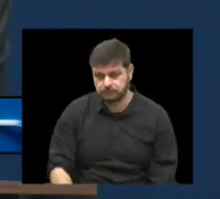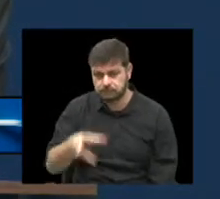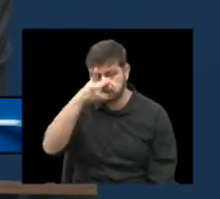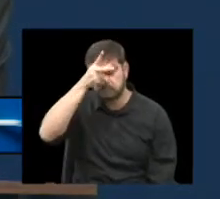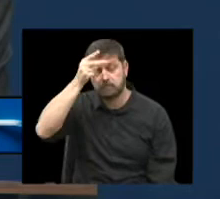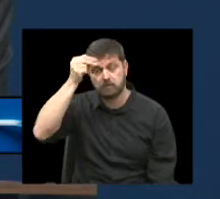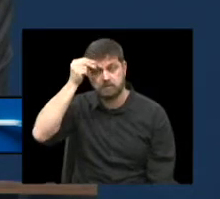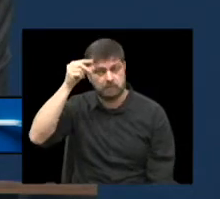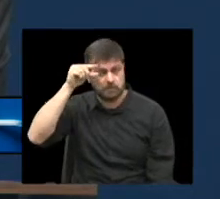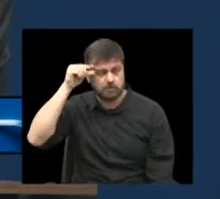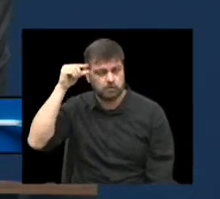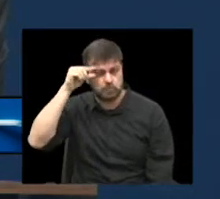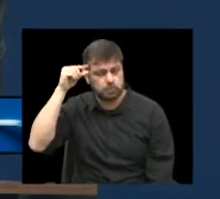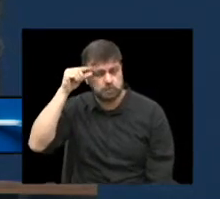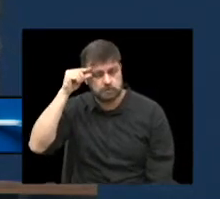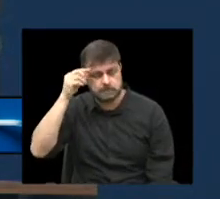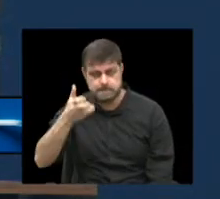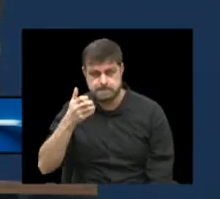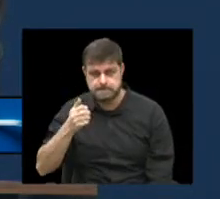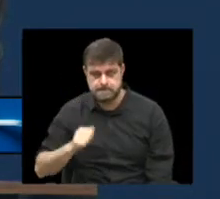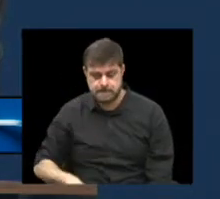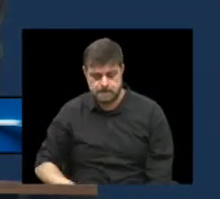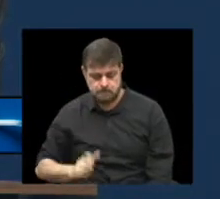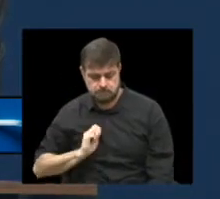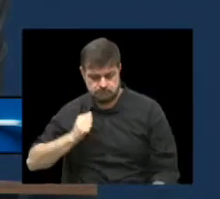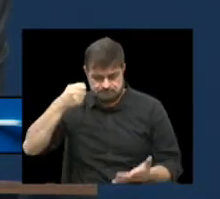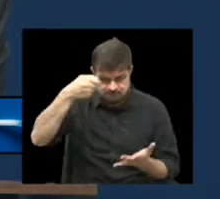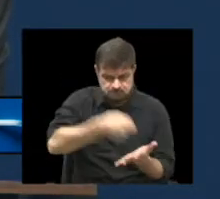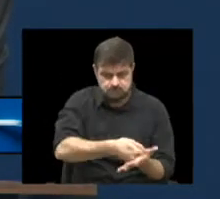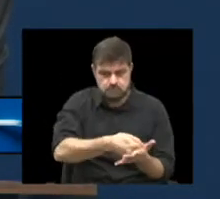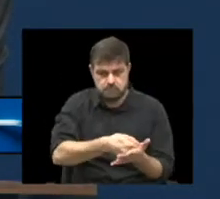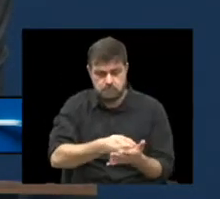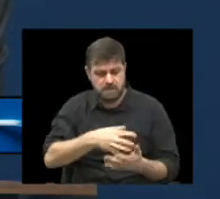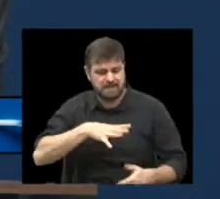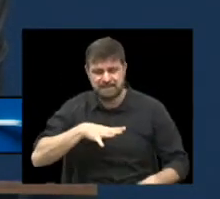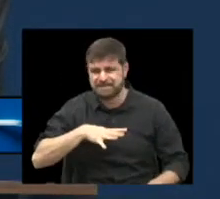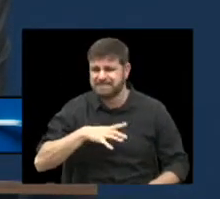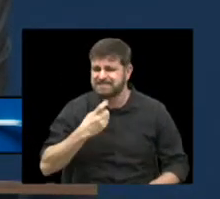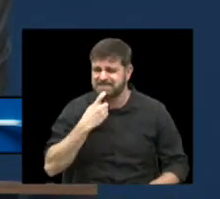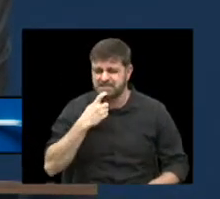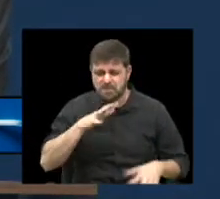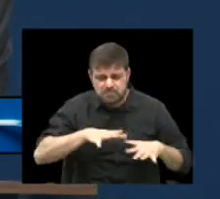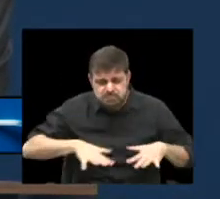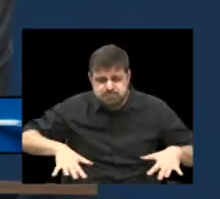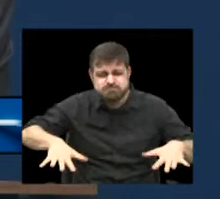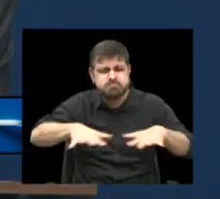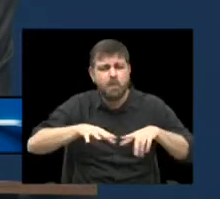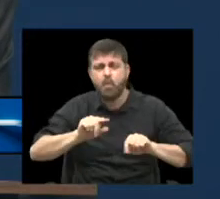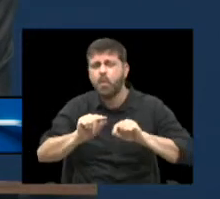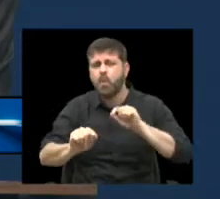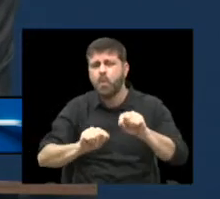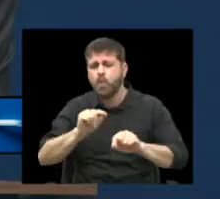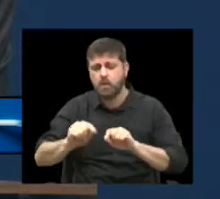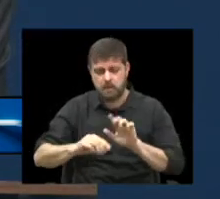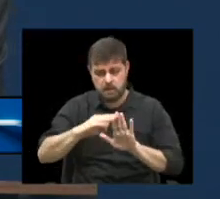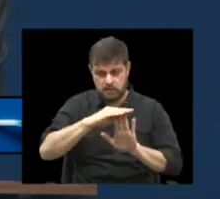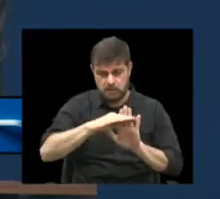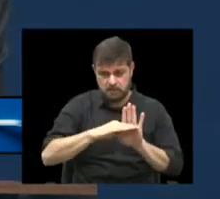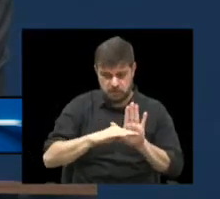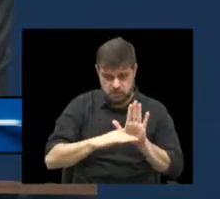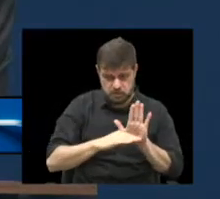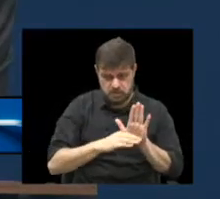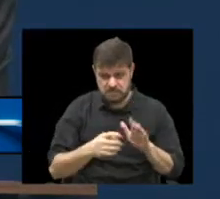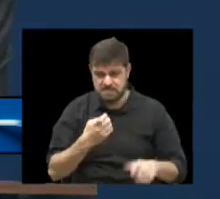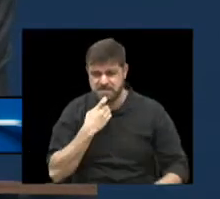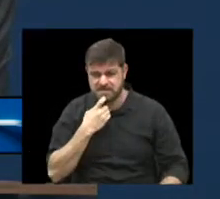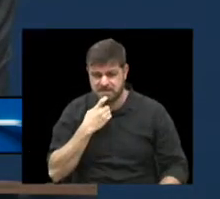prefeito Jonas Donizete pretende impor para a cidade, de modo geral, é um projeto de desenvolvimento urbano